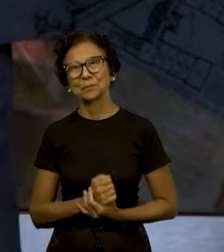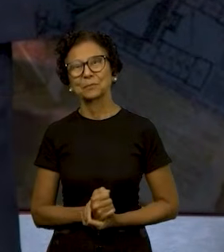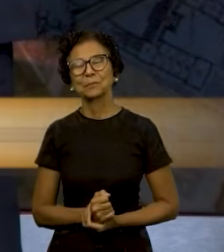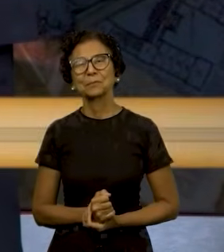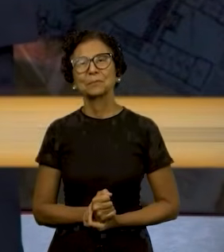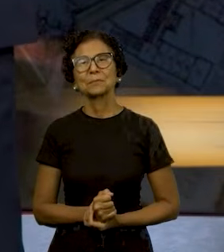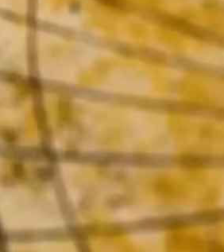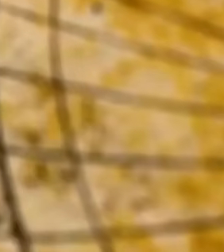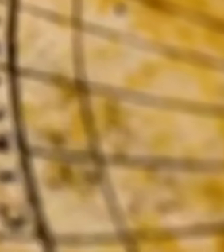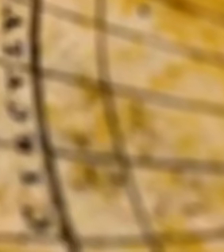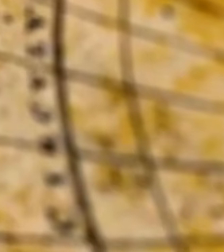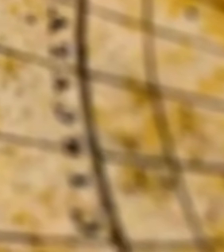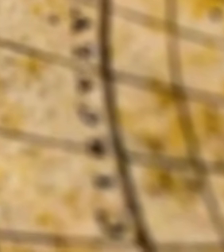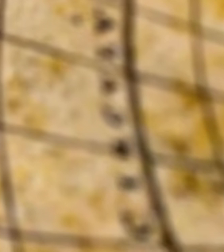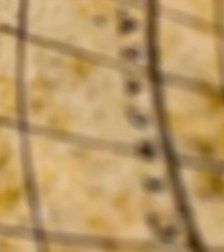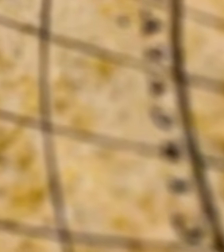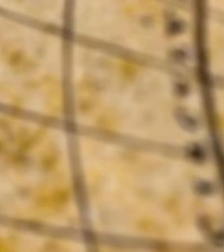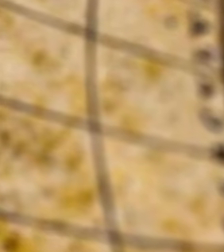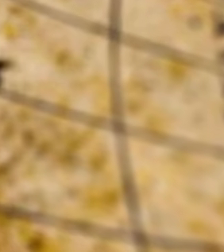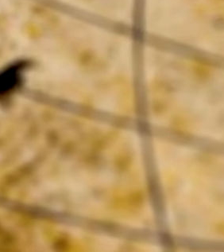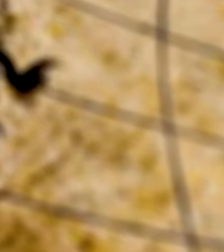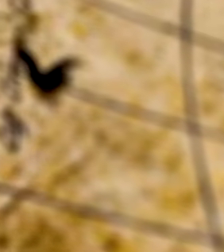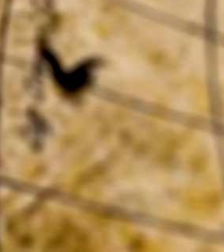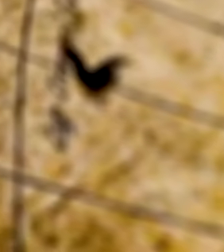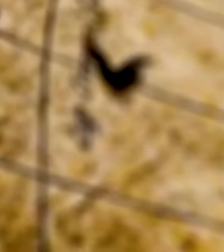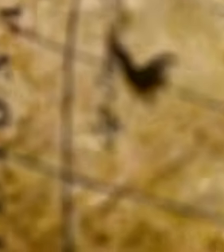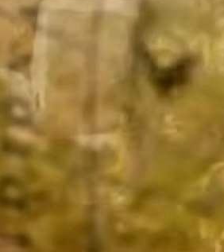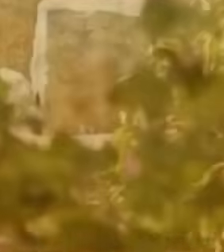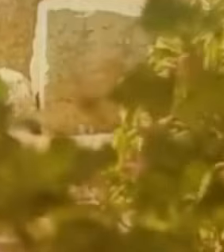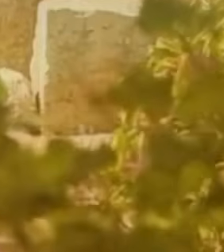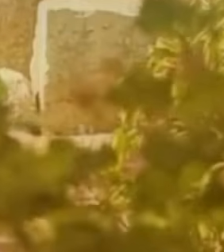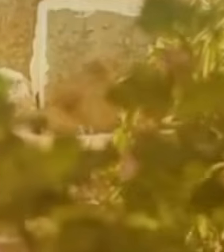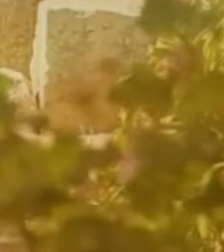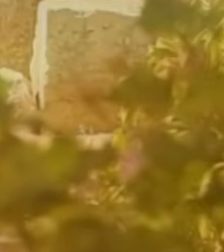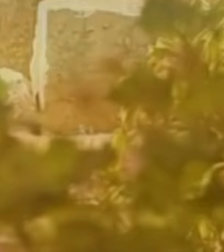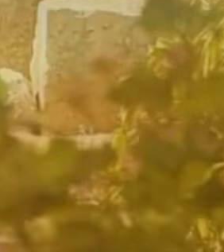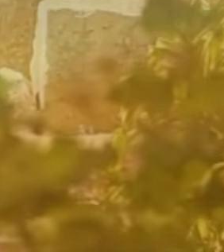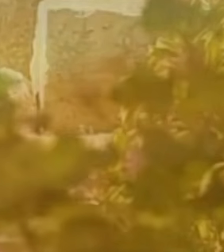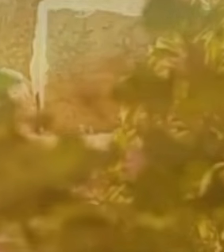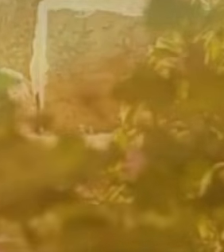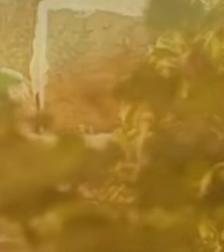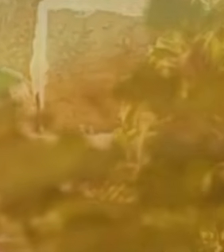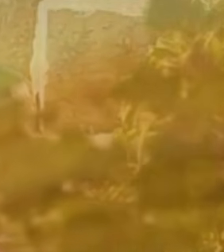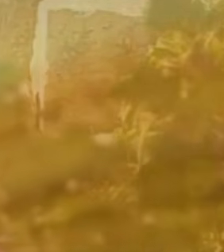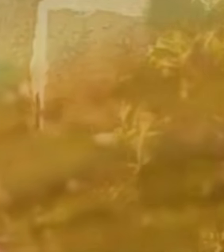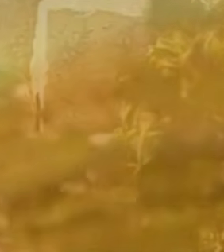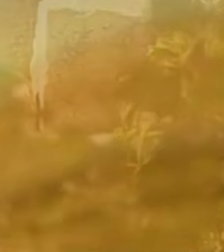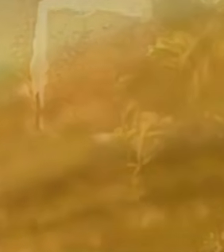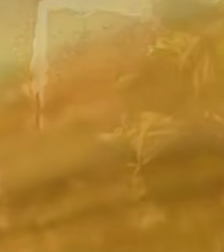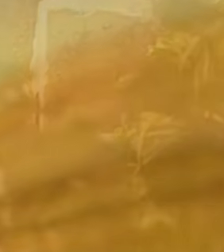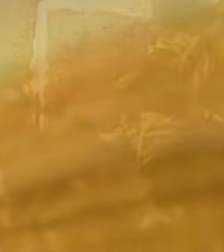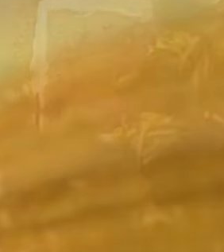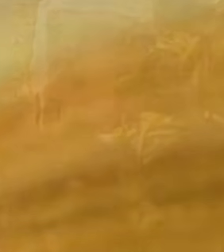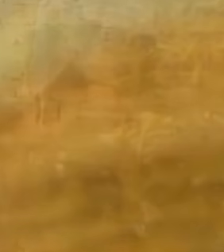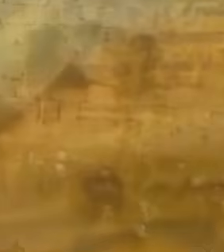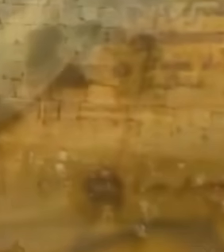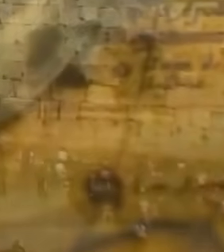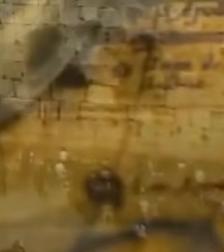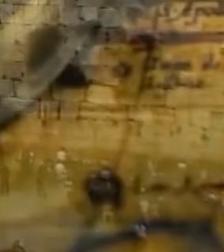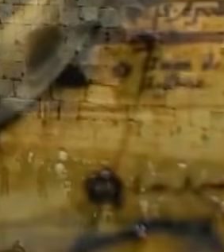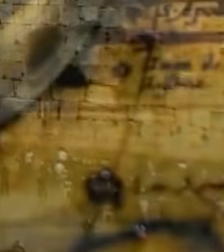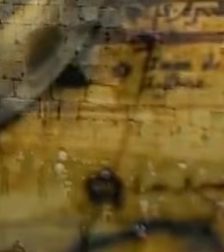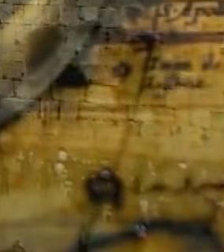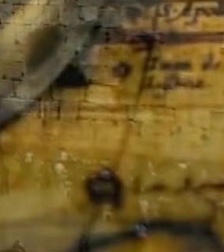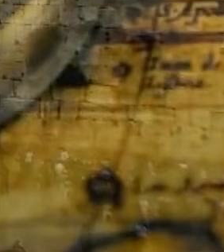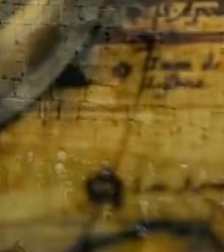do Senhor. Das riquezas do reino de Deus, enche o